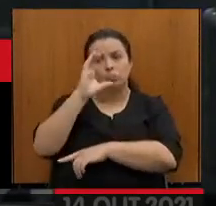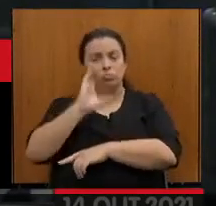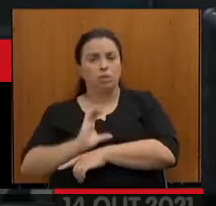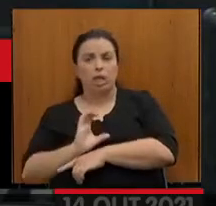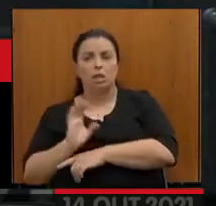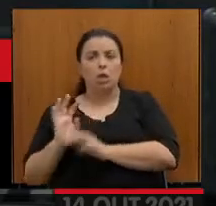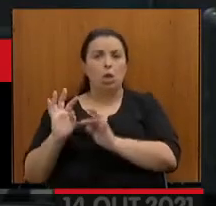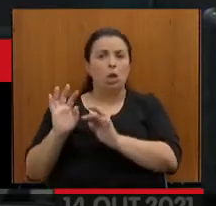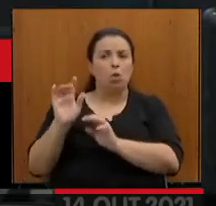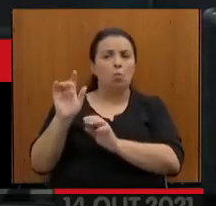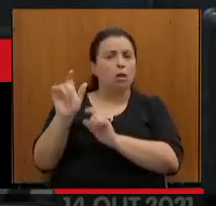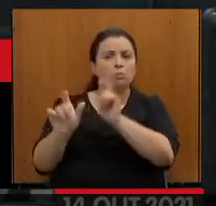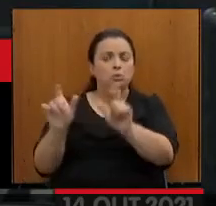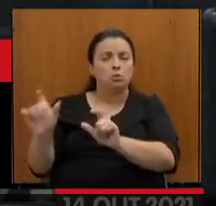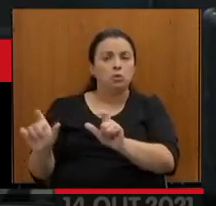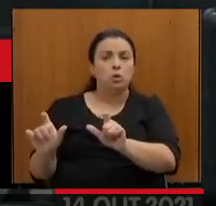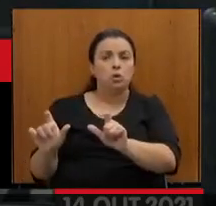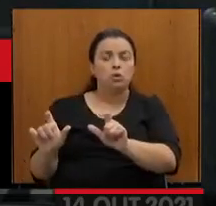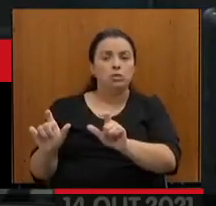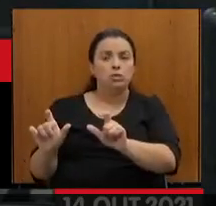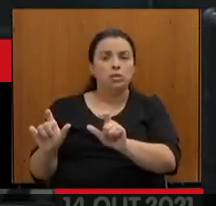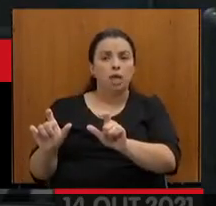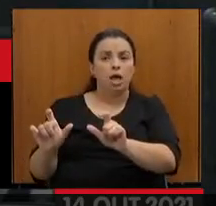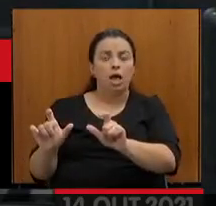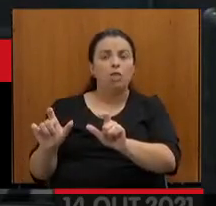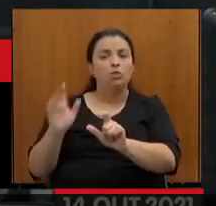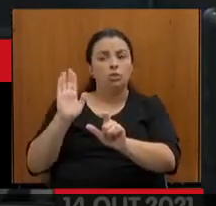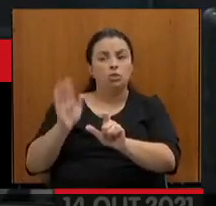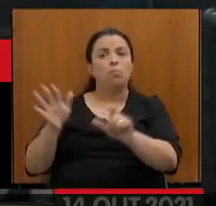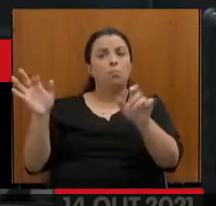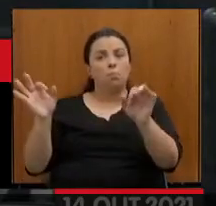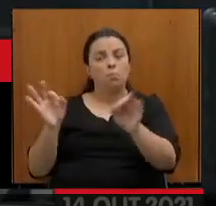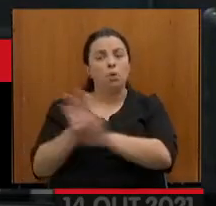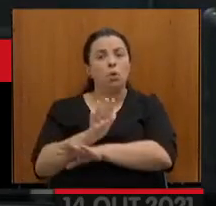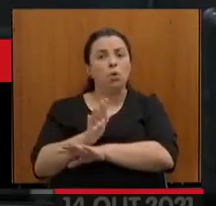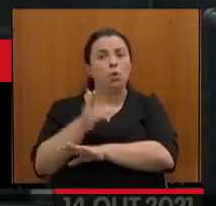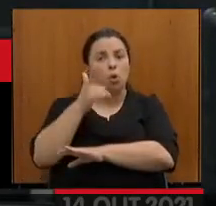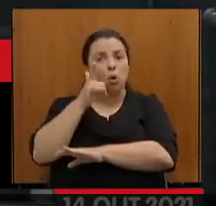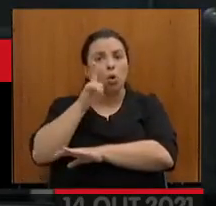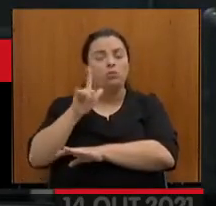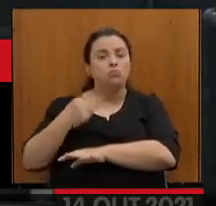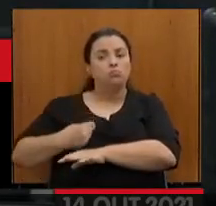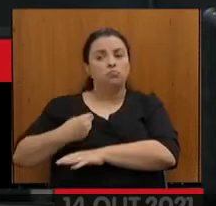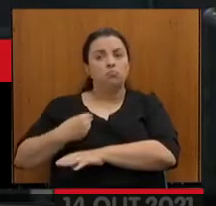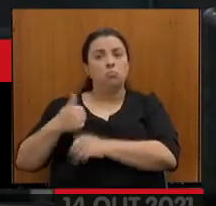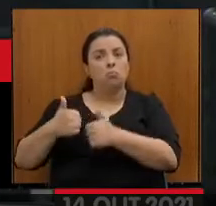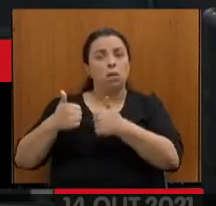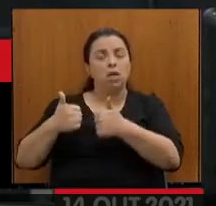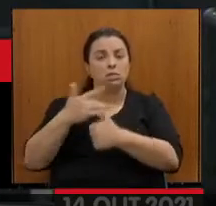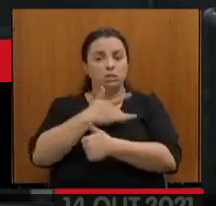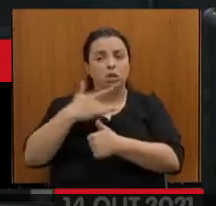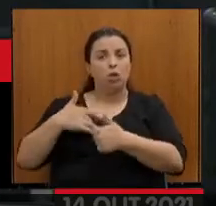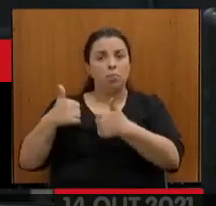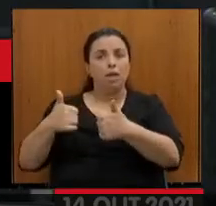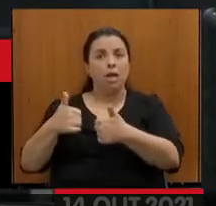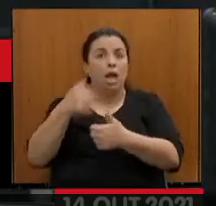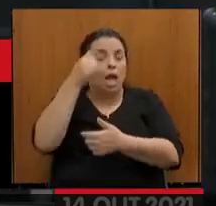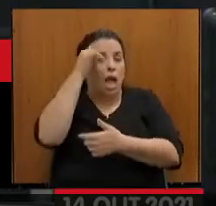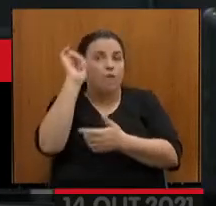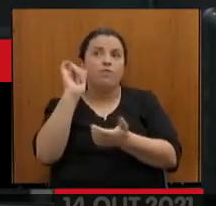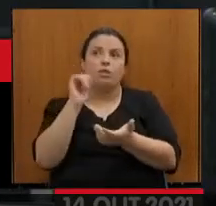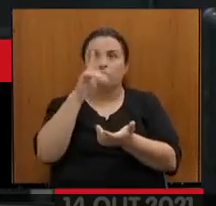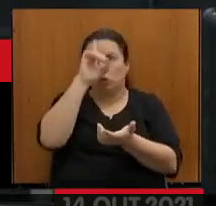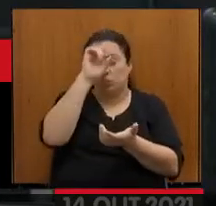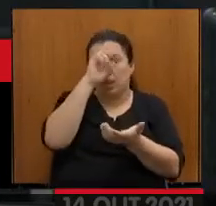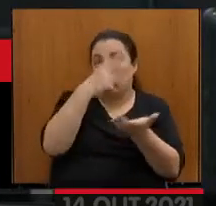precise entrar nos outros níveis de atenção. Né? Ela evita uma internação, evita uma hospitalização. E é o nível que vai atender a maior